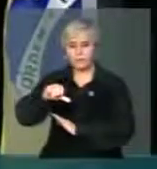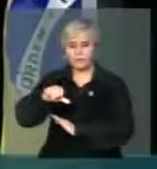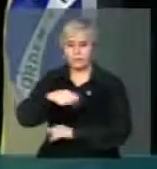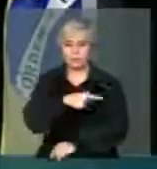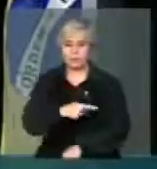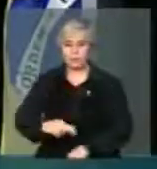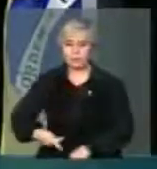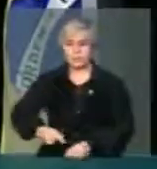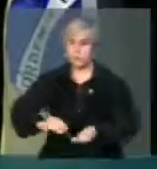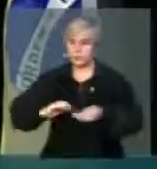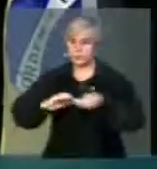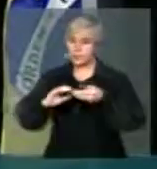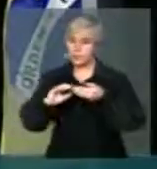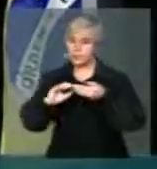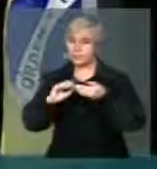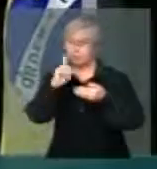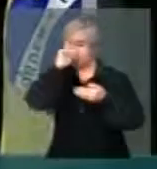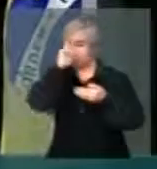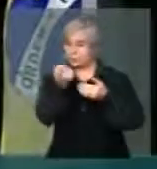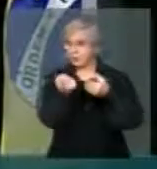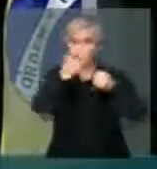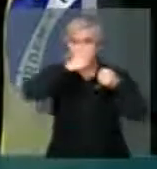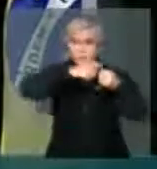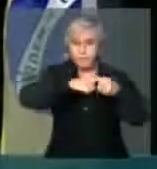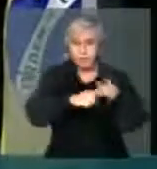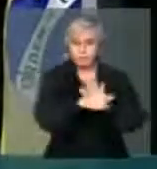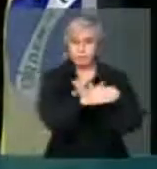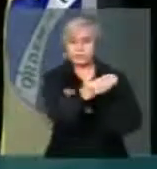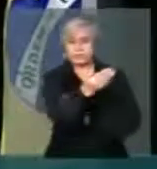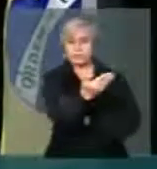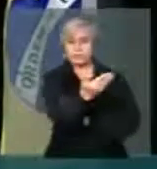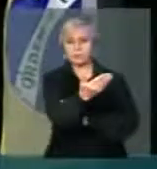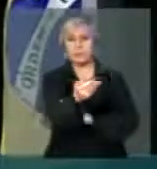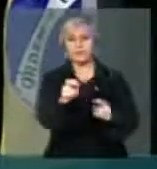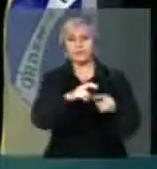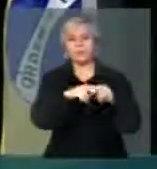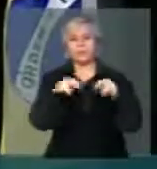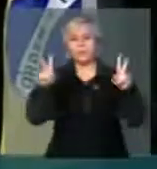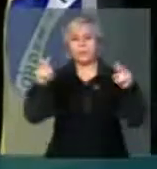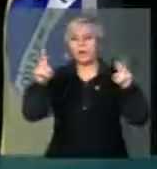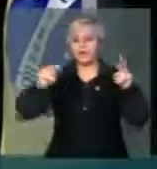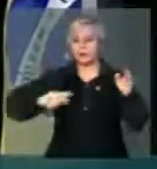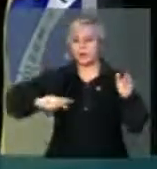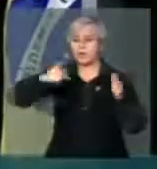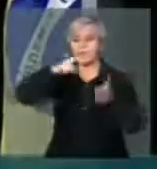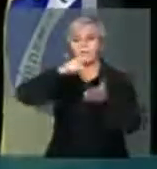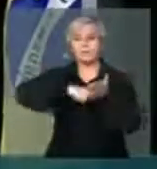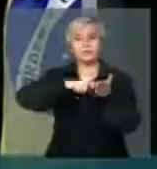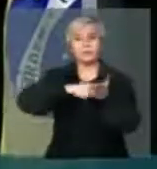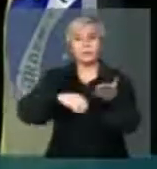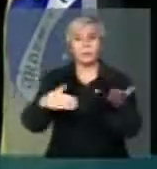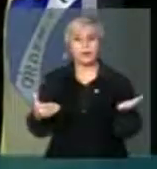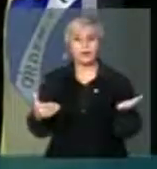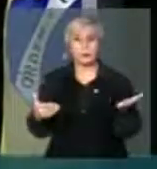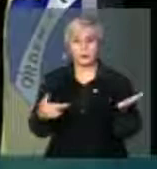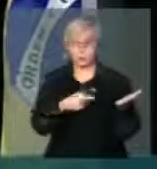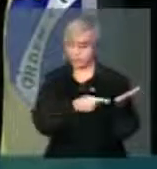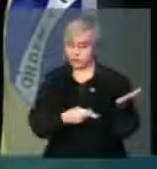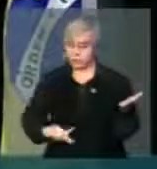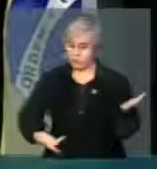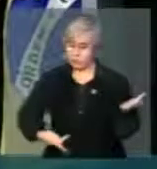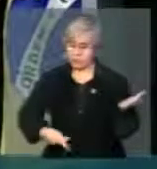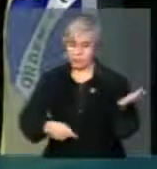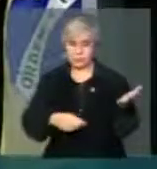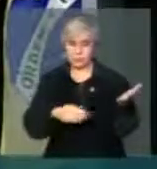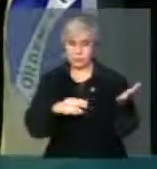pelo presidente do Congresso Nacional, o senador Renan Calheiros, porque tratava de aumento de impostos e o presidente,